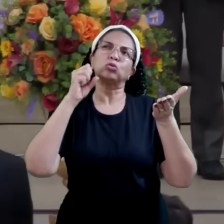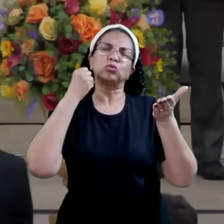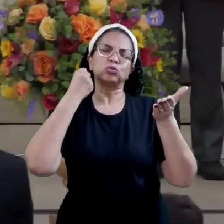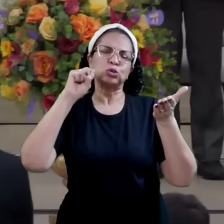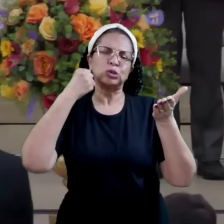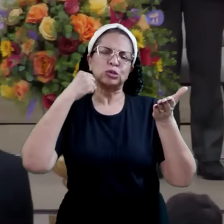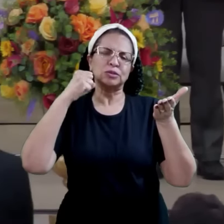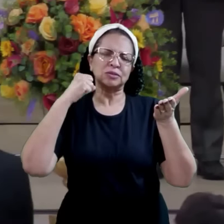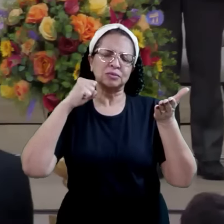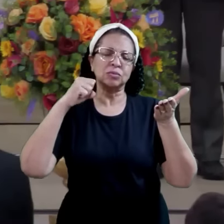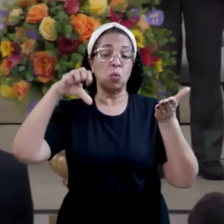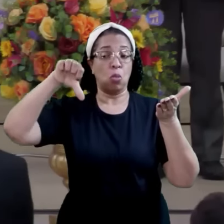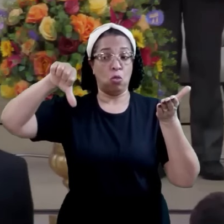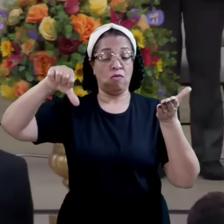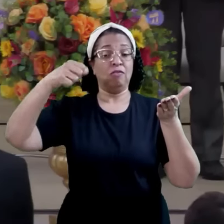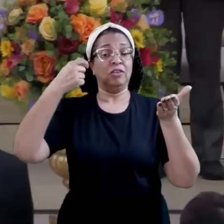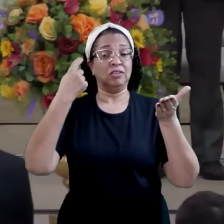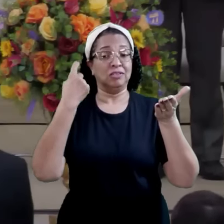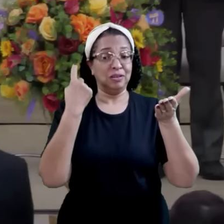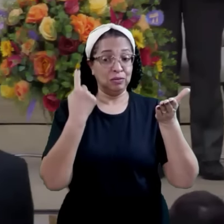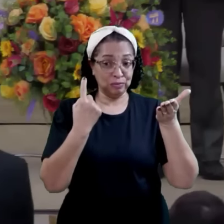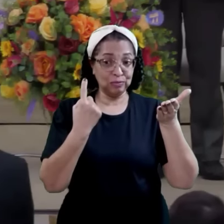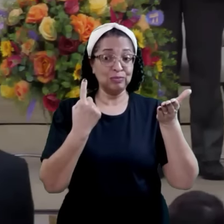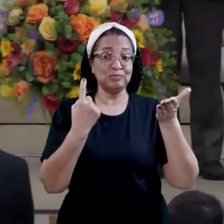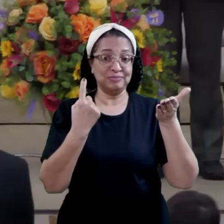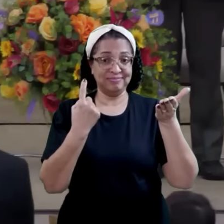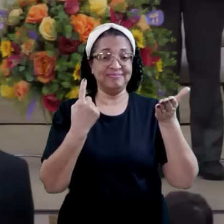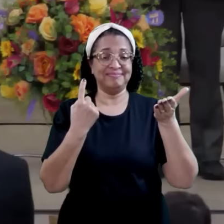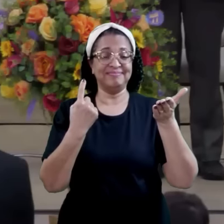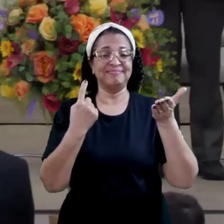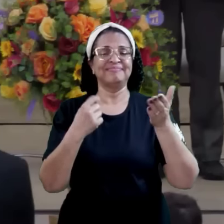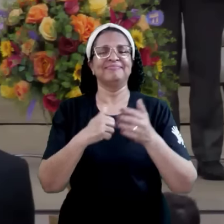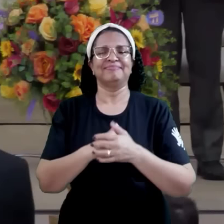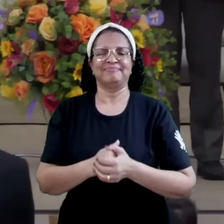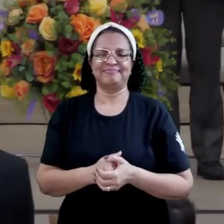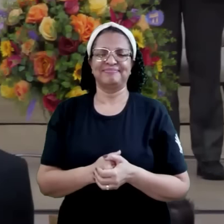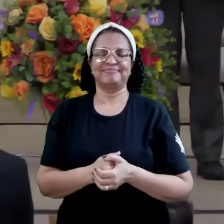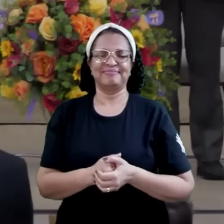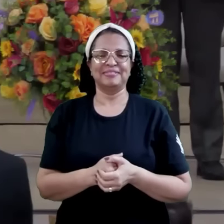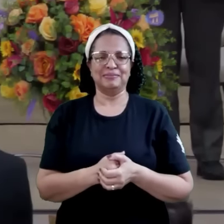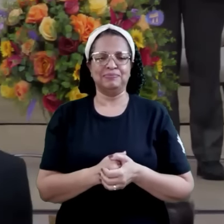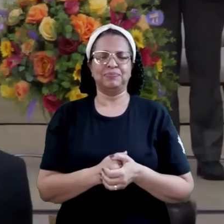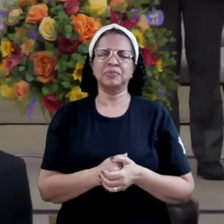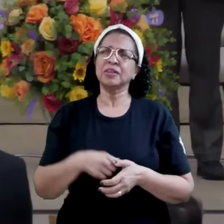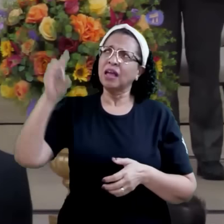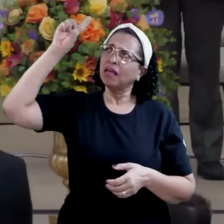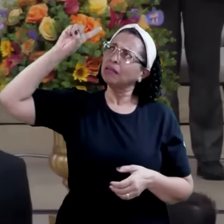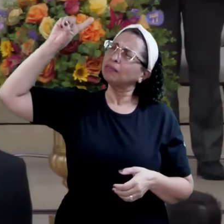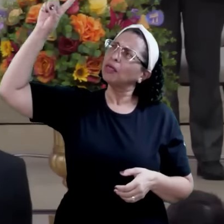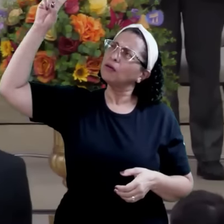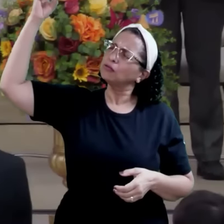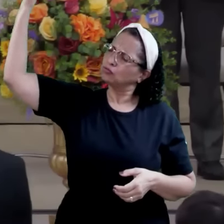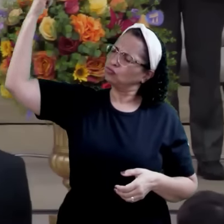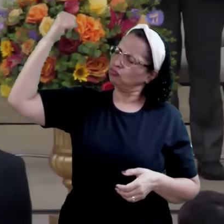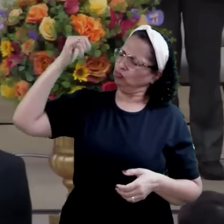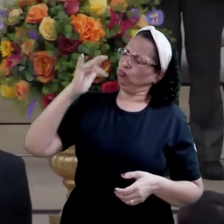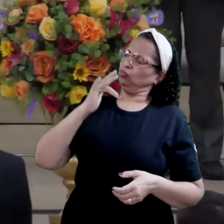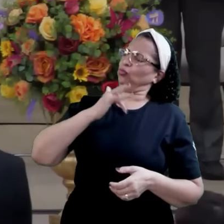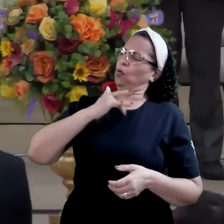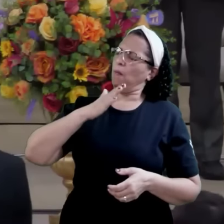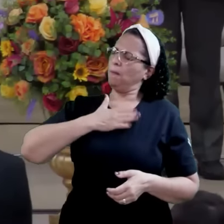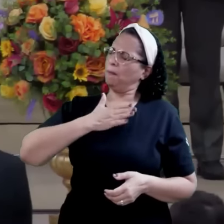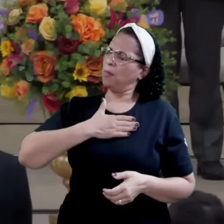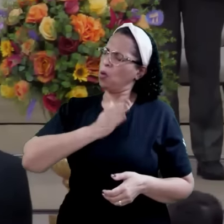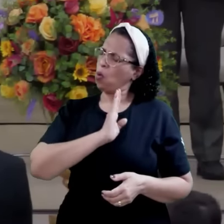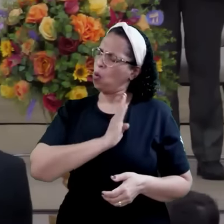19 por exemplo são textos conhecidos e ardeu no meu coração para mim ministrar o salmo de número 23 na época Ainda não tinha